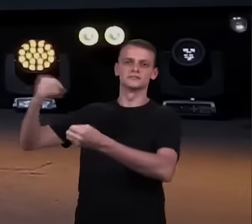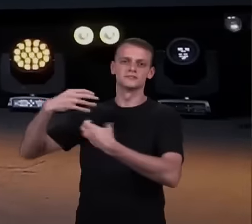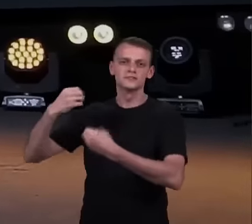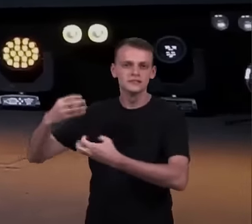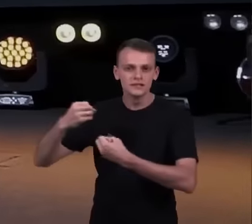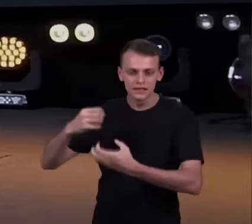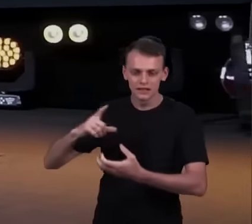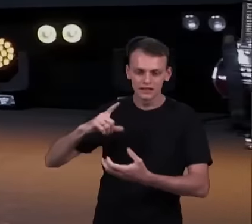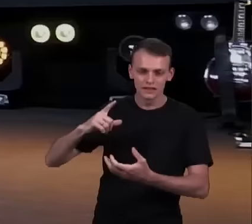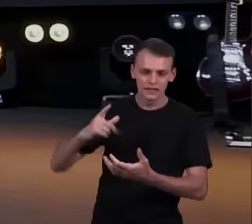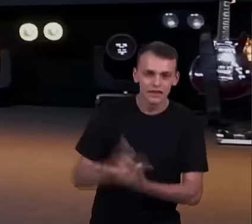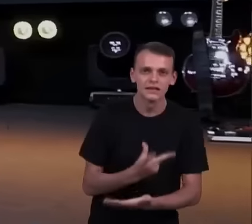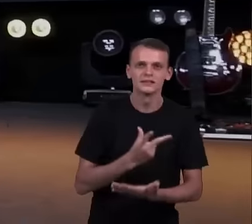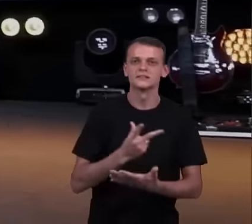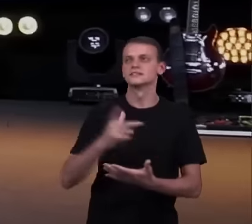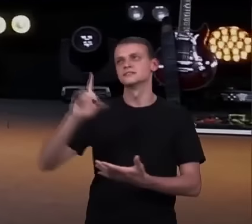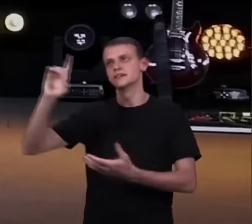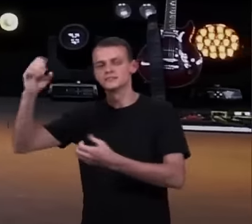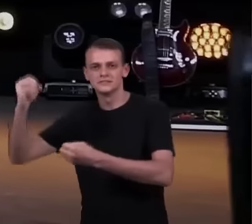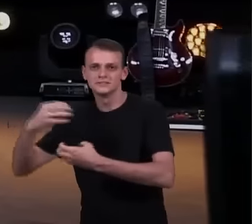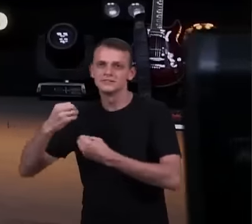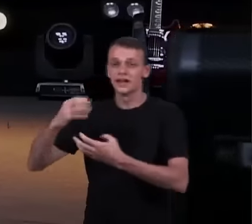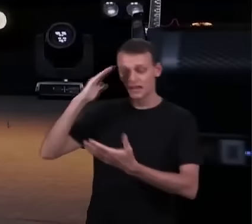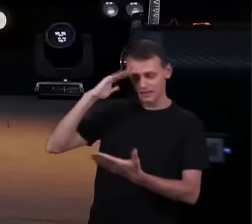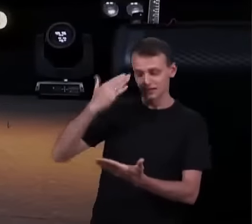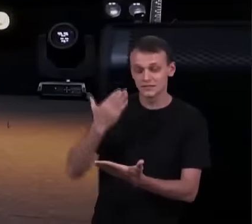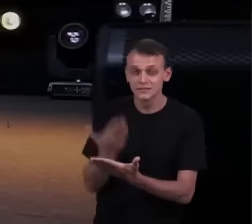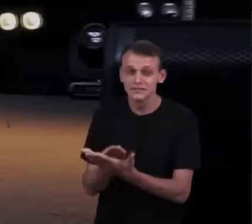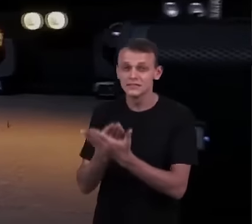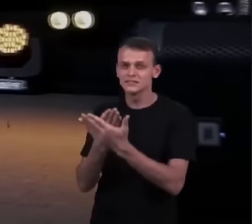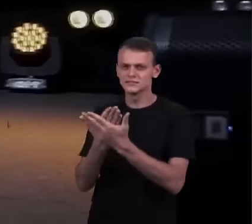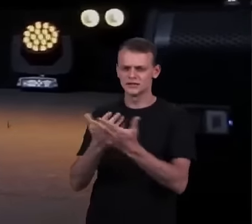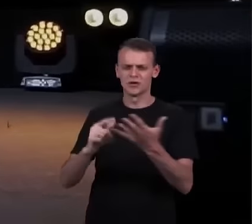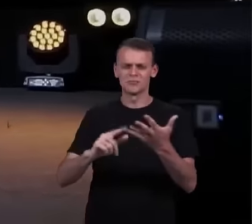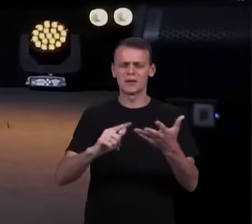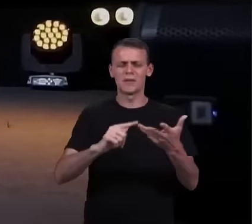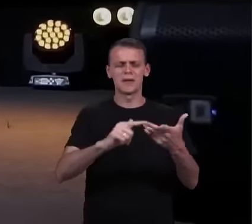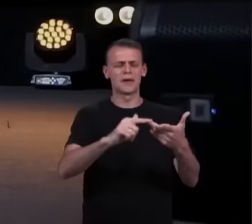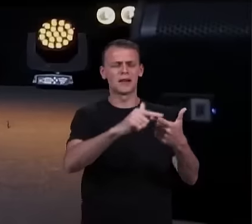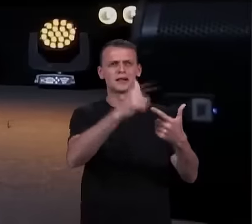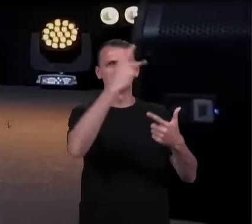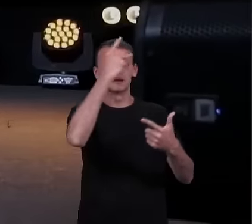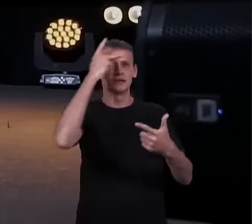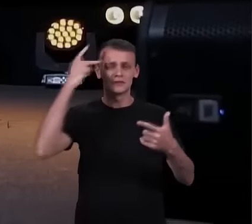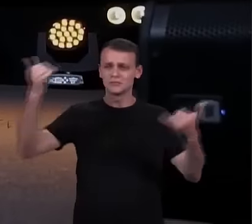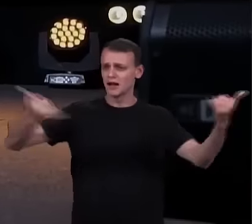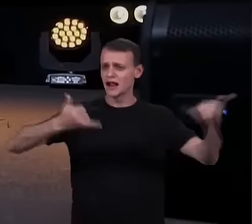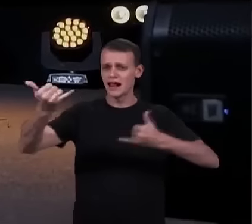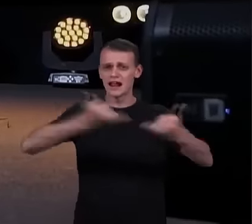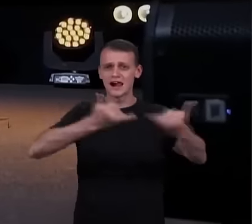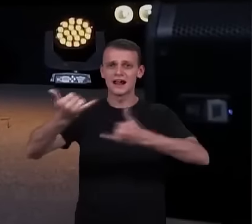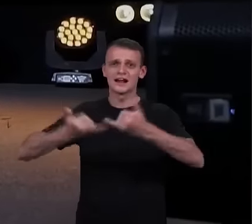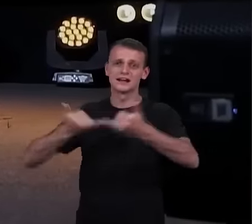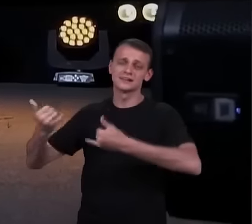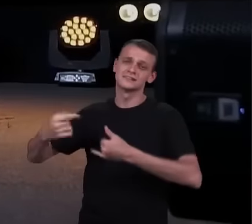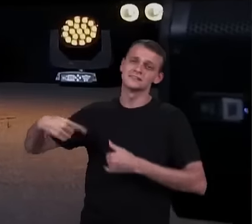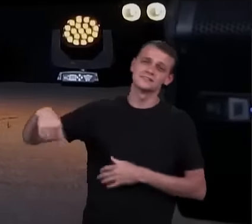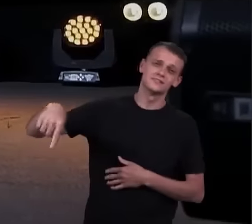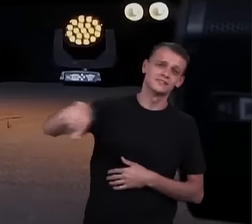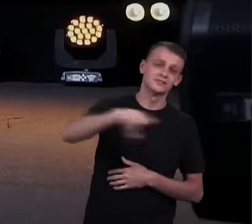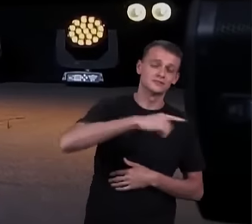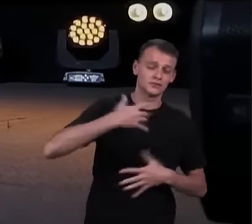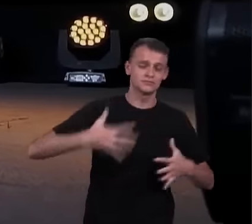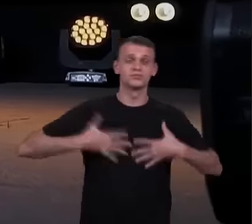temos fórmulas, formas, acreditamos em tantas coisas que nos dizem, fomos programados,